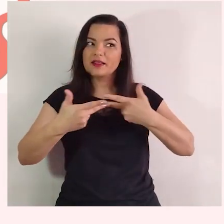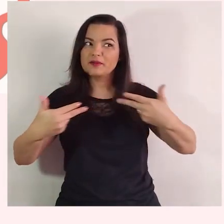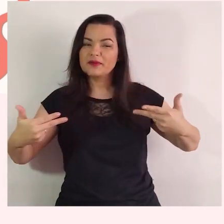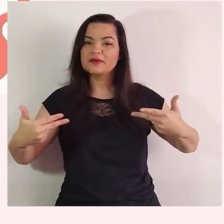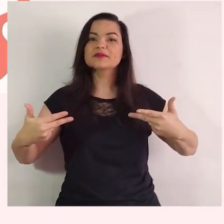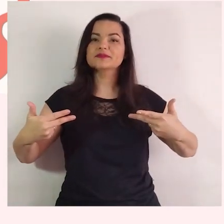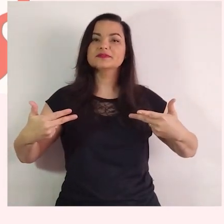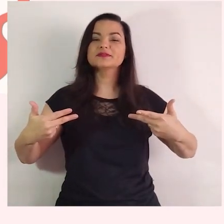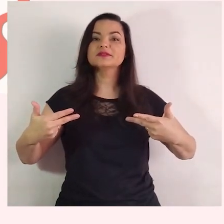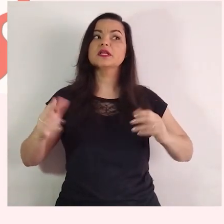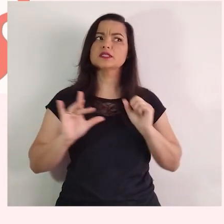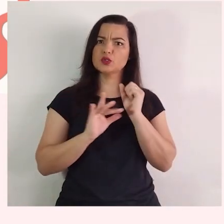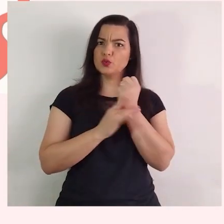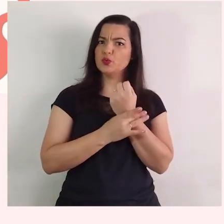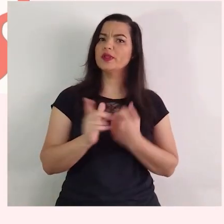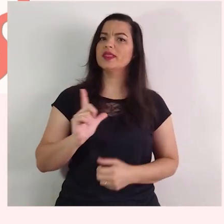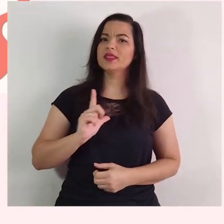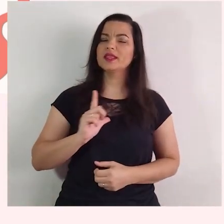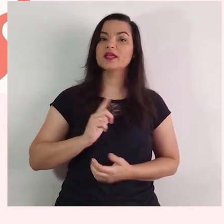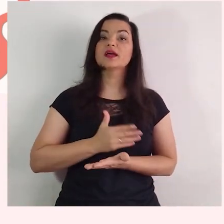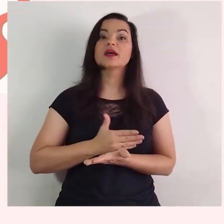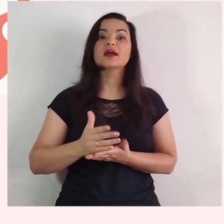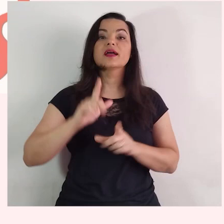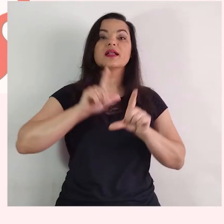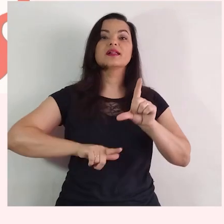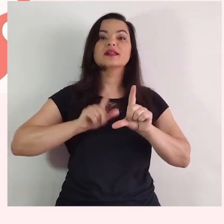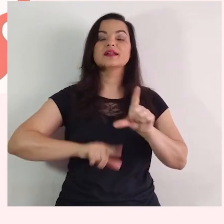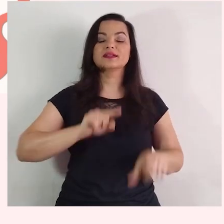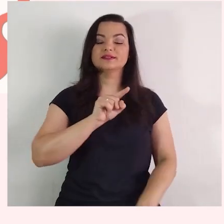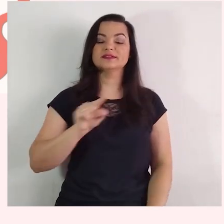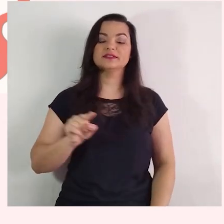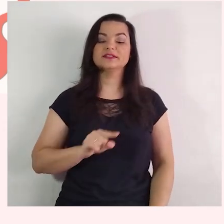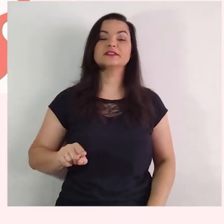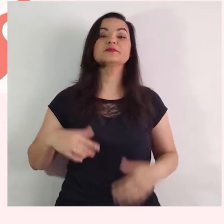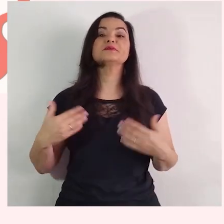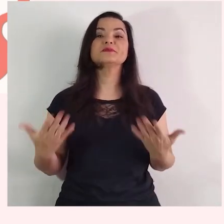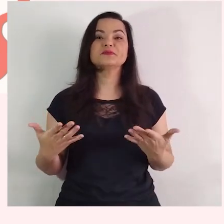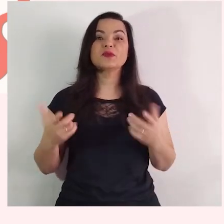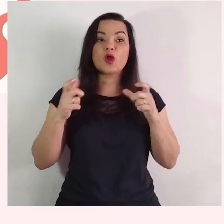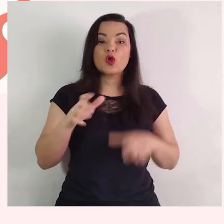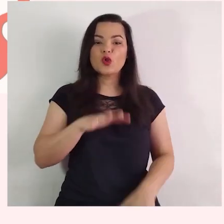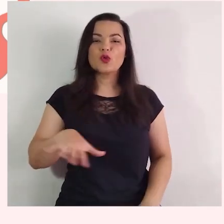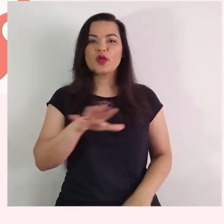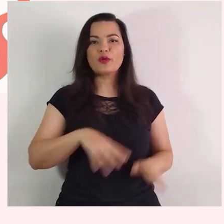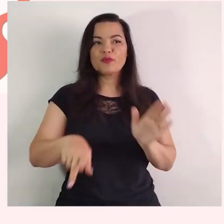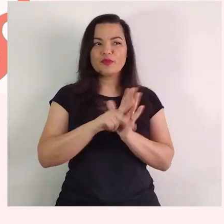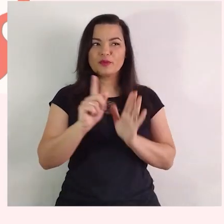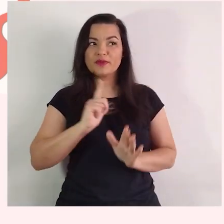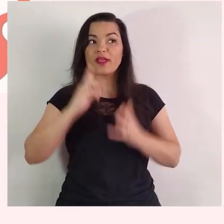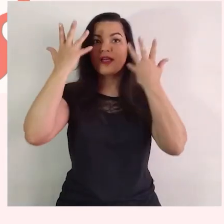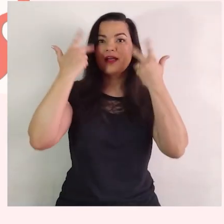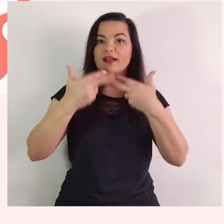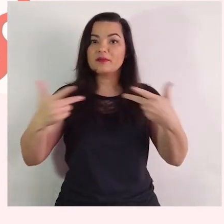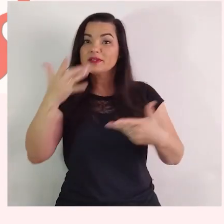e começa com a letra Z. Um espaço que as pessoas costumam ir para conhecer e interagir com